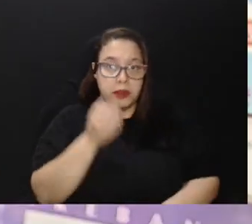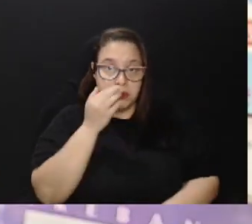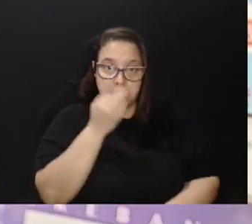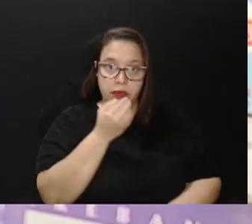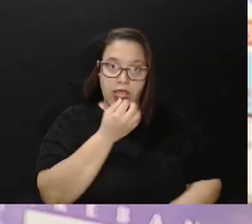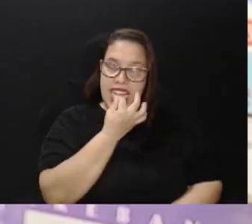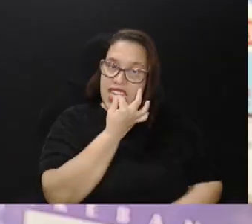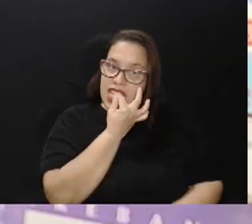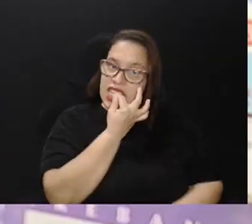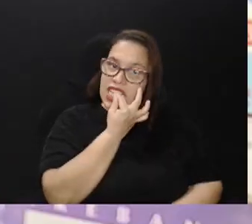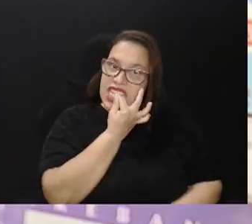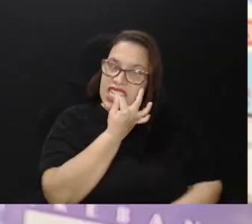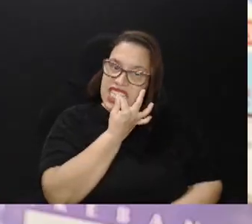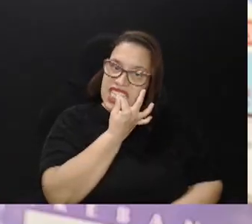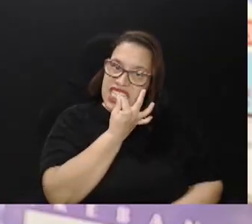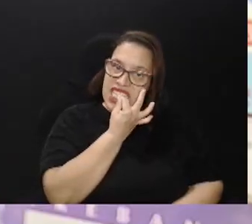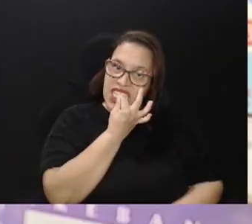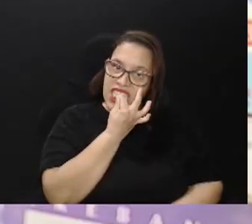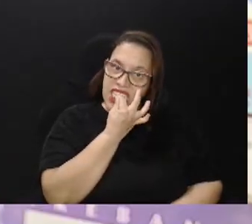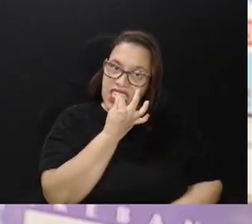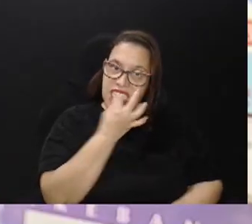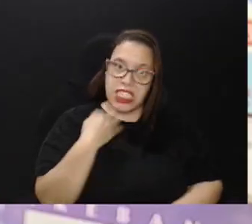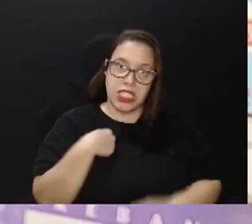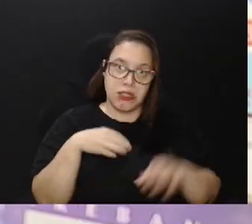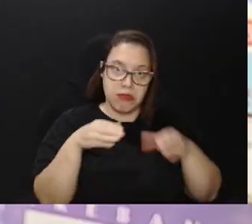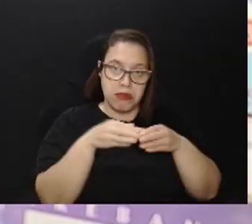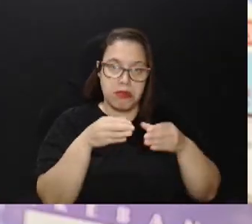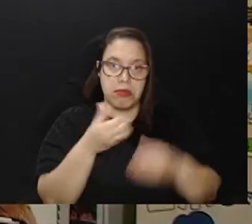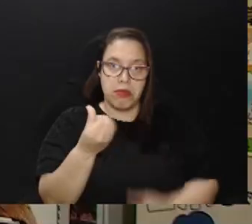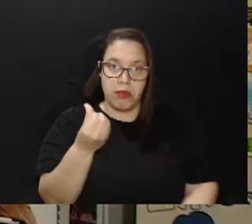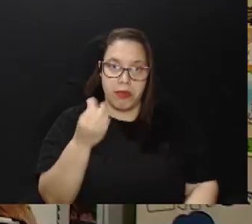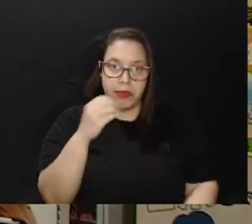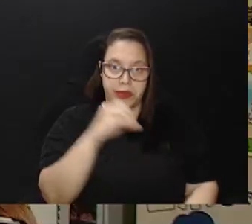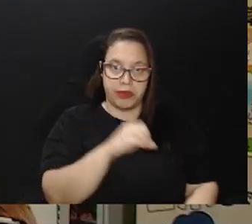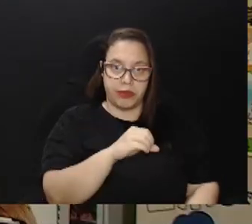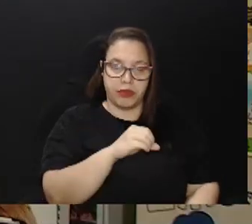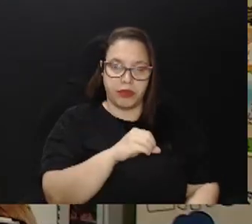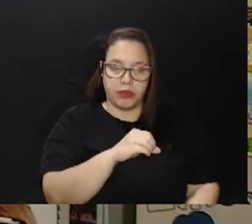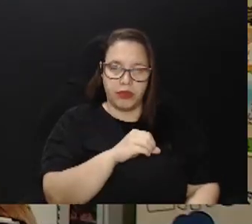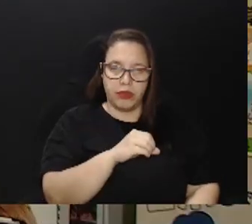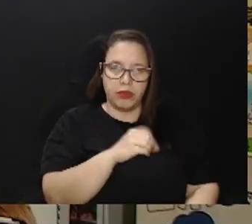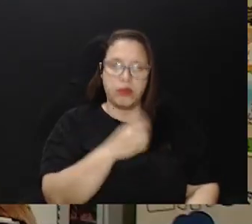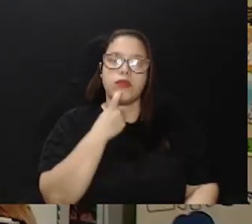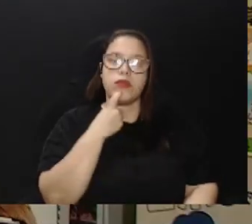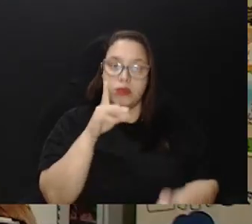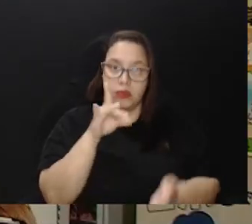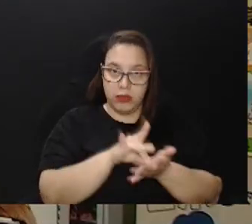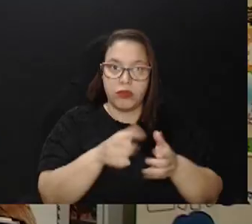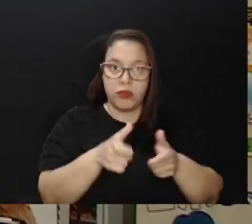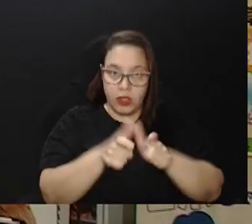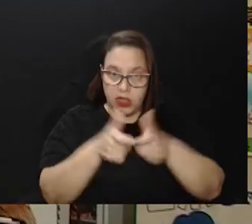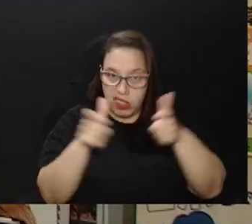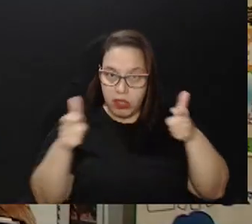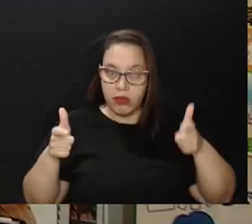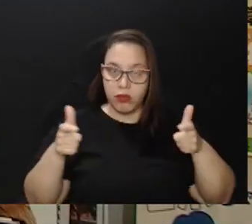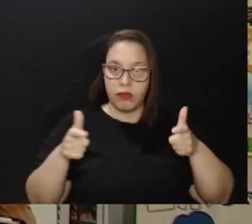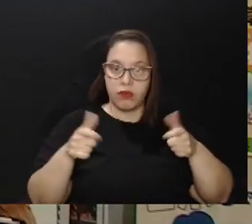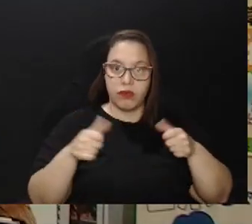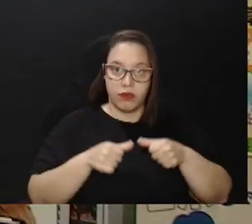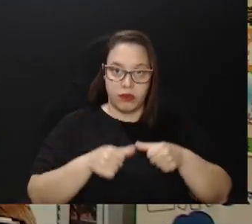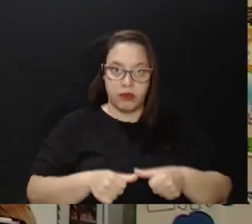comunidade, que você quer dizer, japonesa, imigração japonesa em Campinas, de fato, que cresceu e que ficou muito